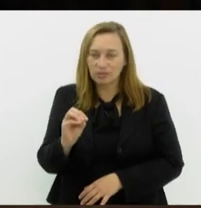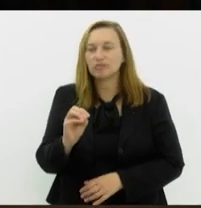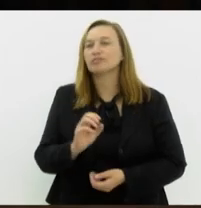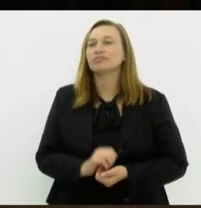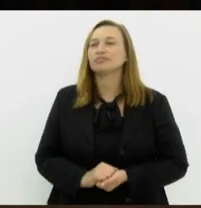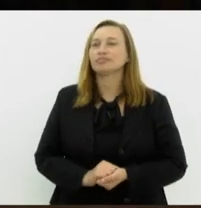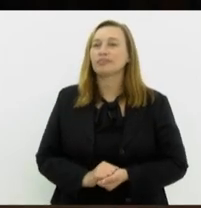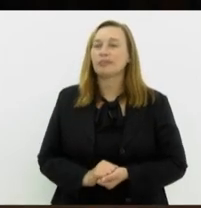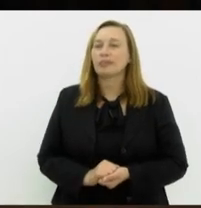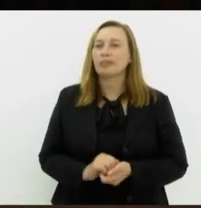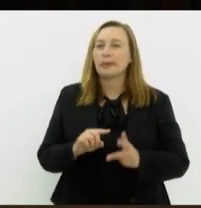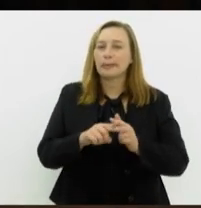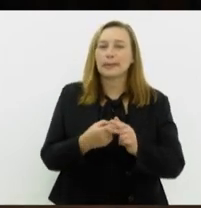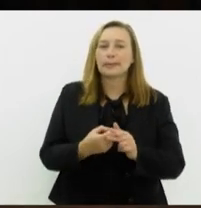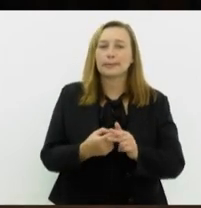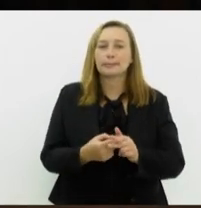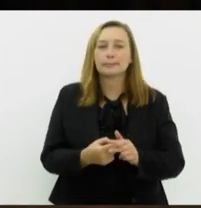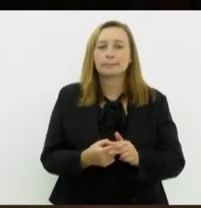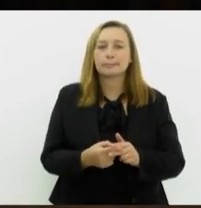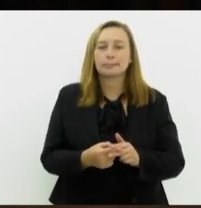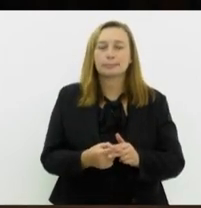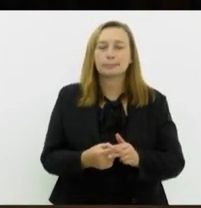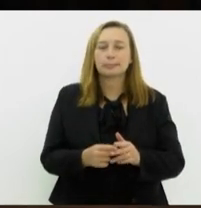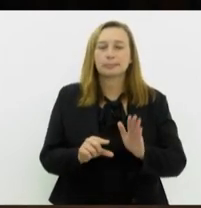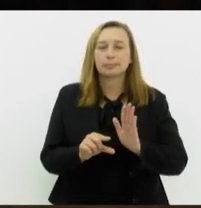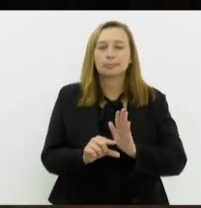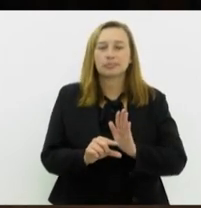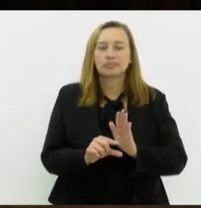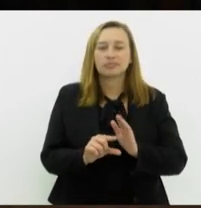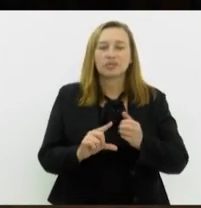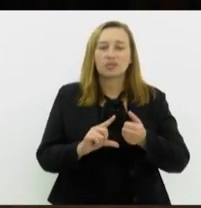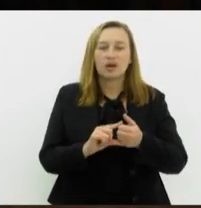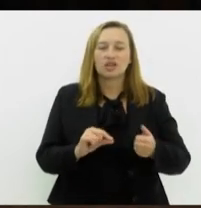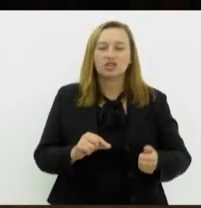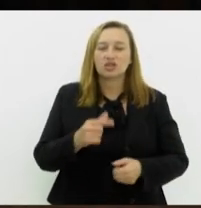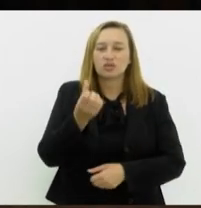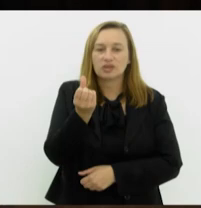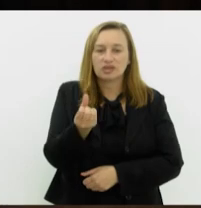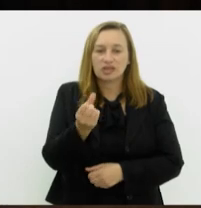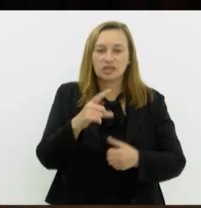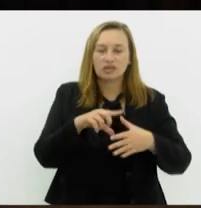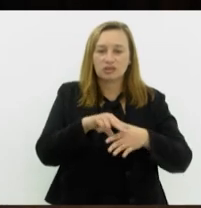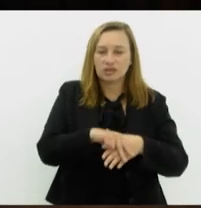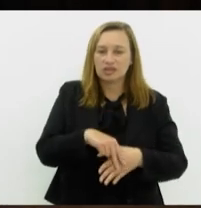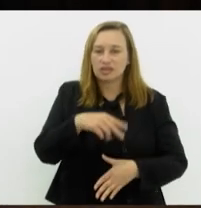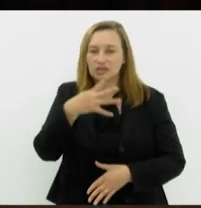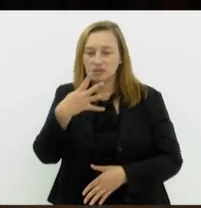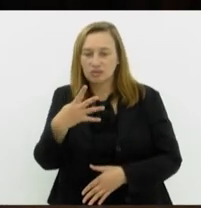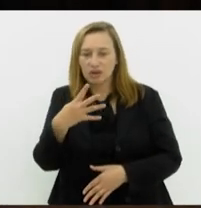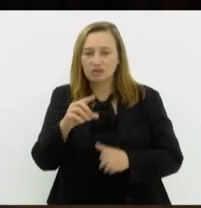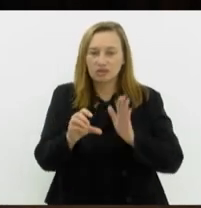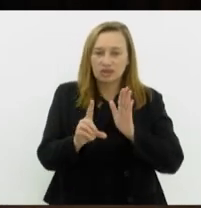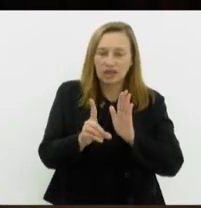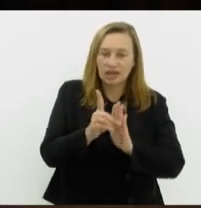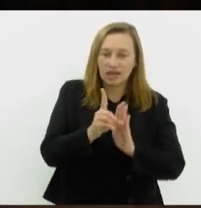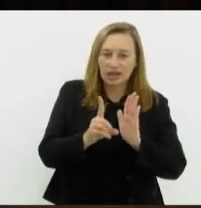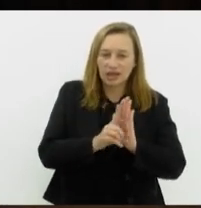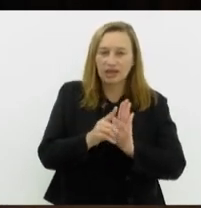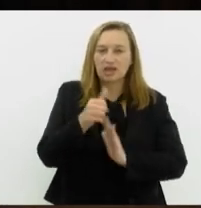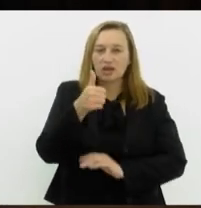Albuquerque, alterando o inciso, o artigo 6º do inciso 4º do artigo 6º do decreto